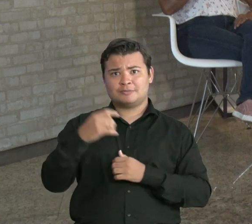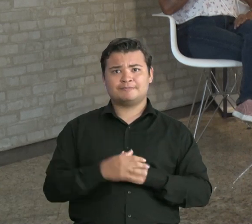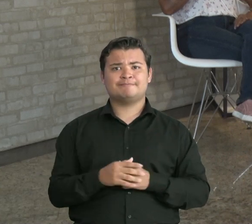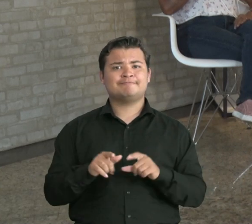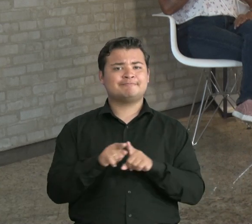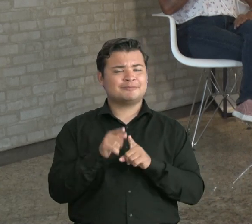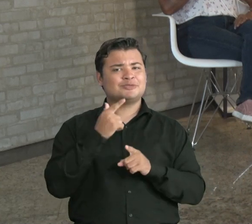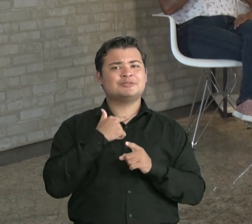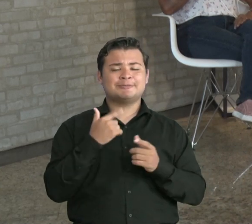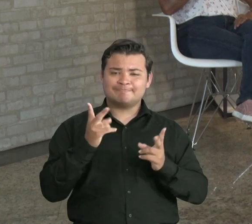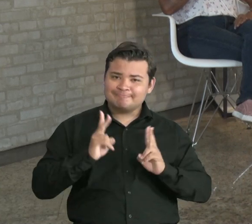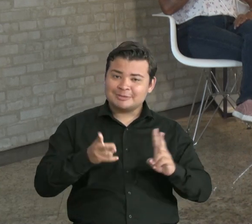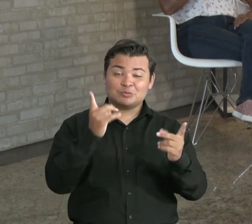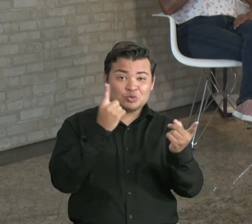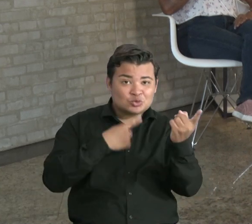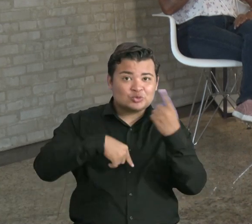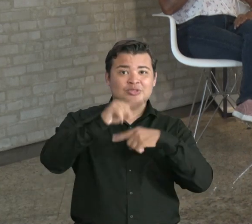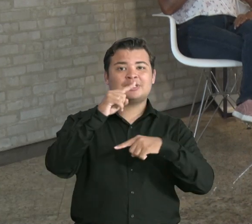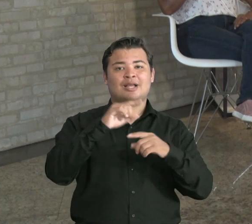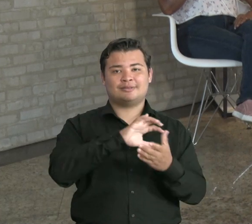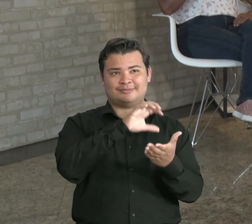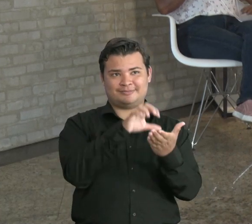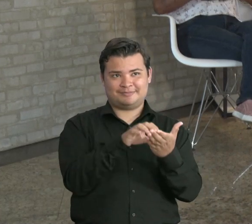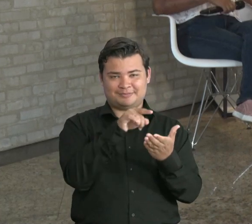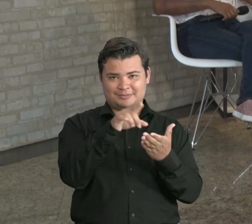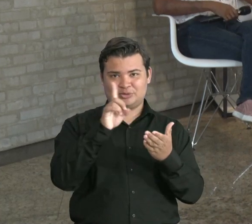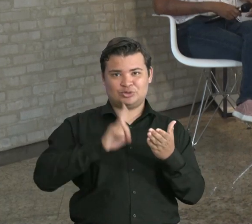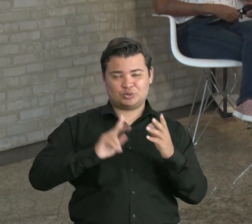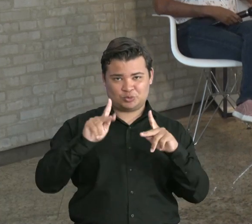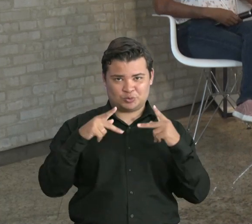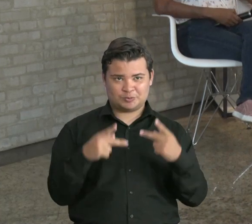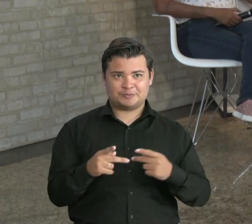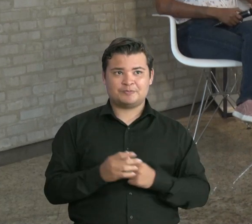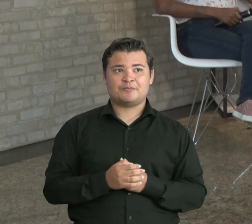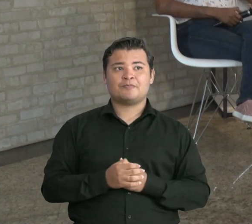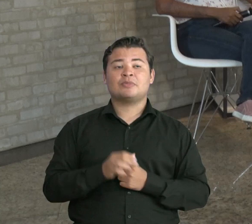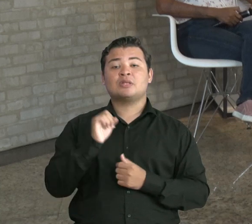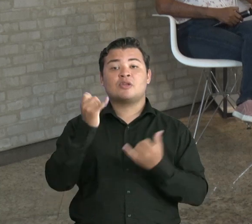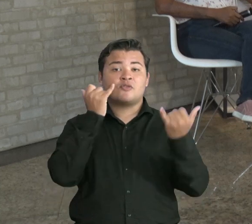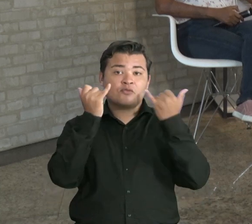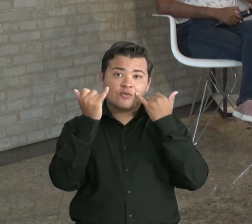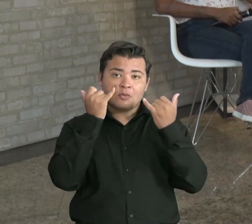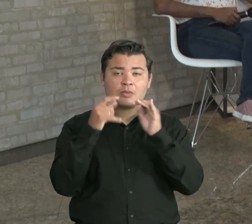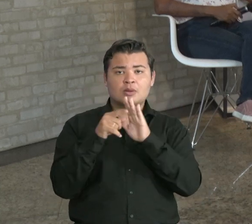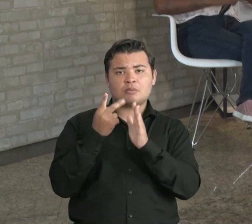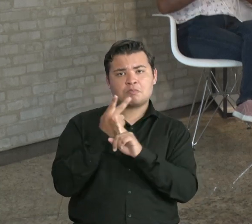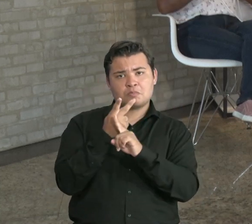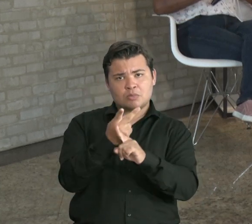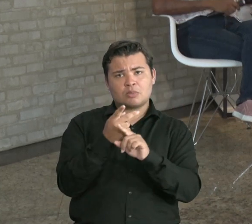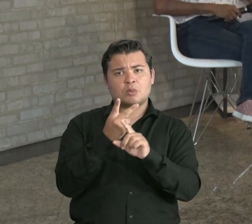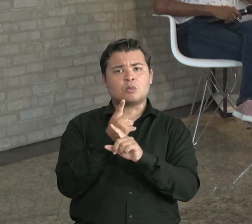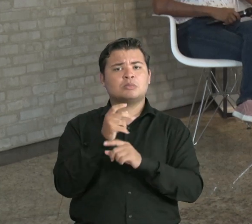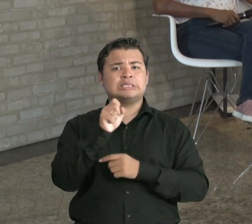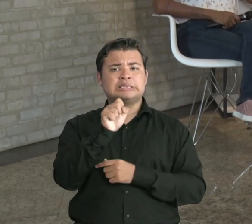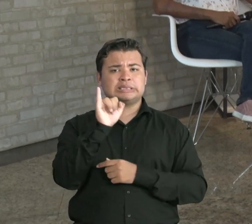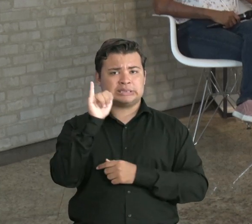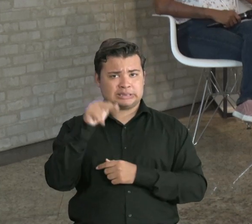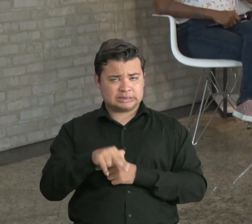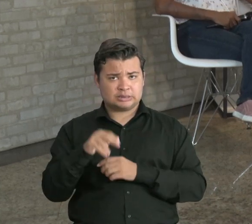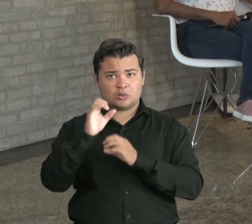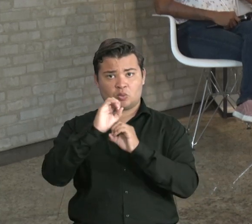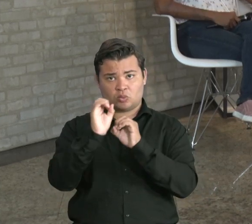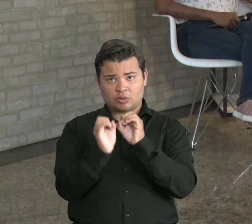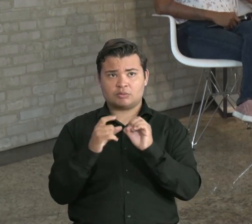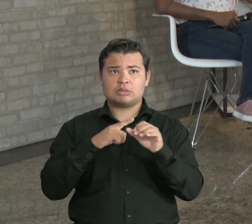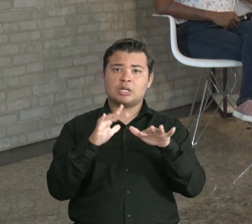ao NIP-DH, né, João? Obrigada. Para encontrar informações, pode procurar por SIM, né, professora? SIM UFG, nas redes